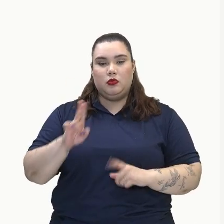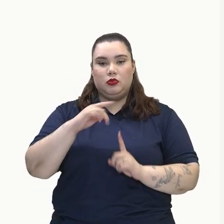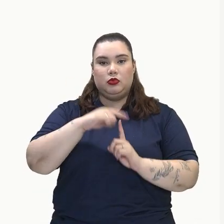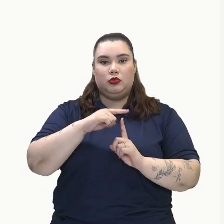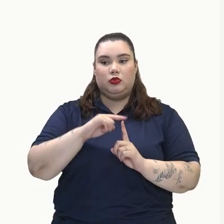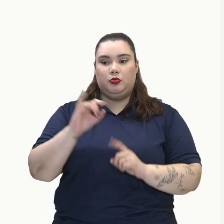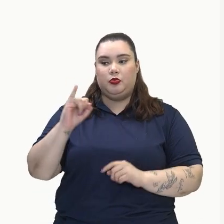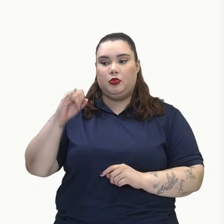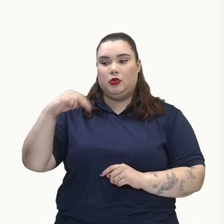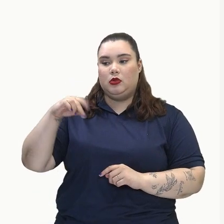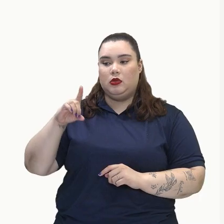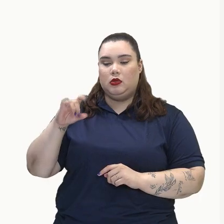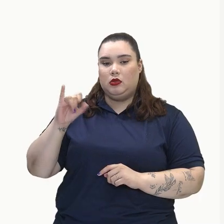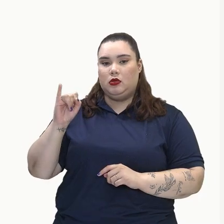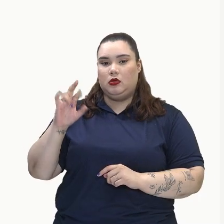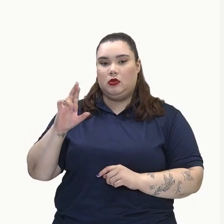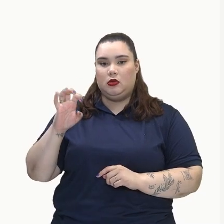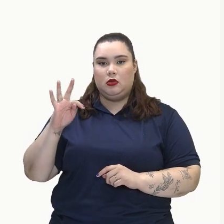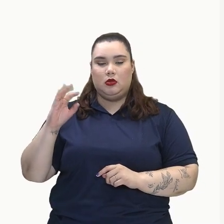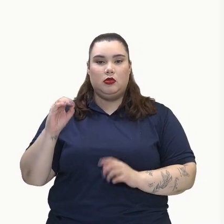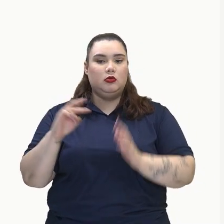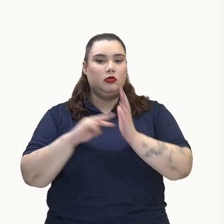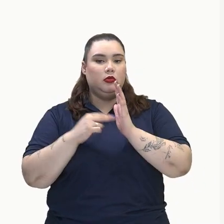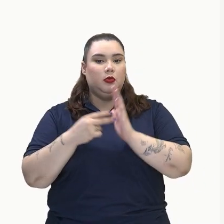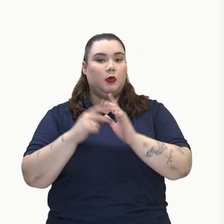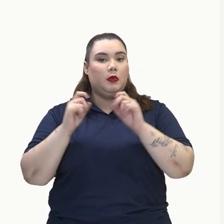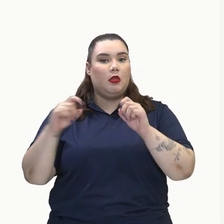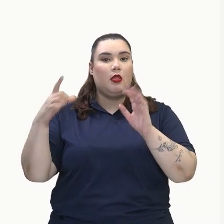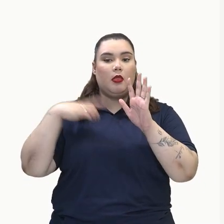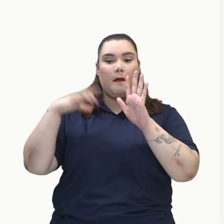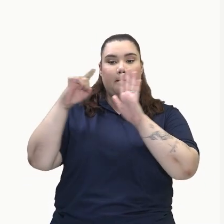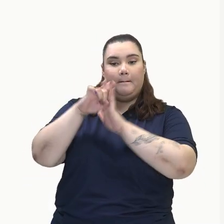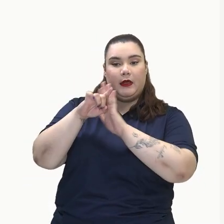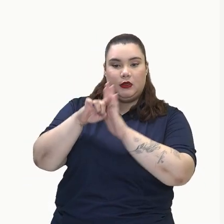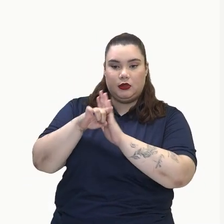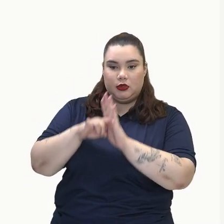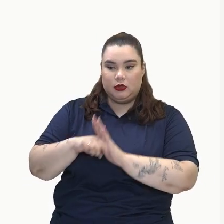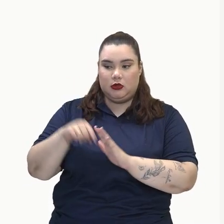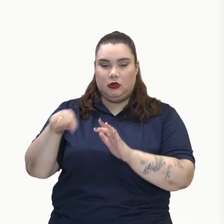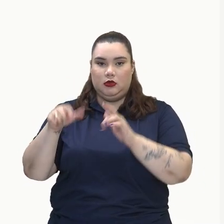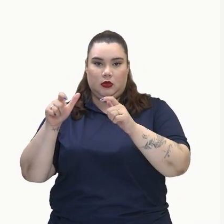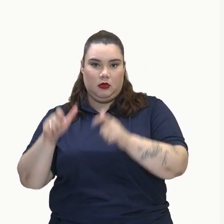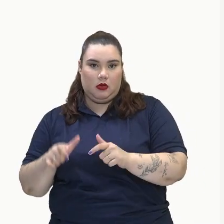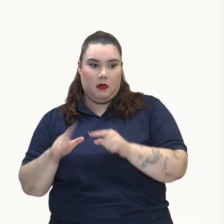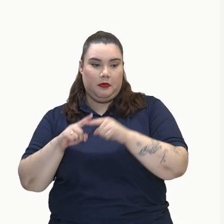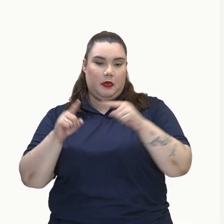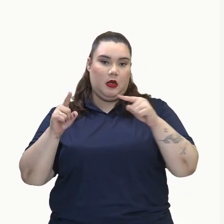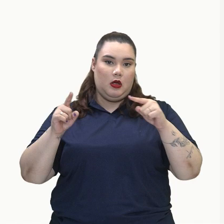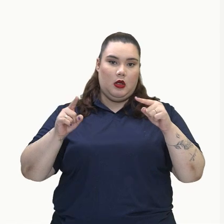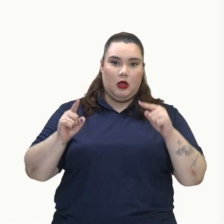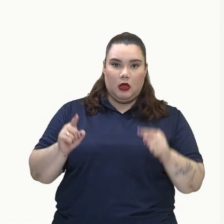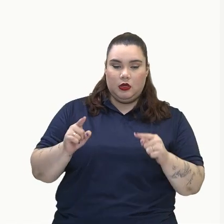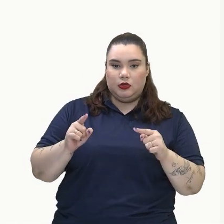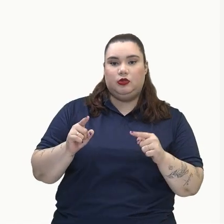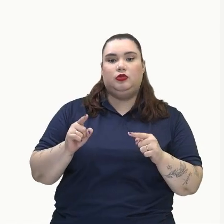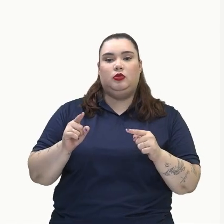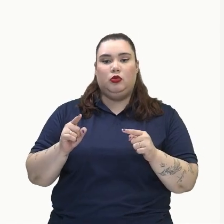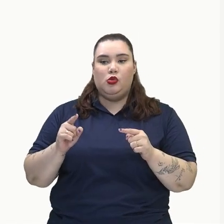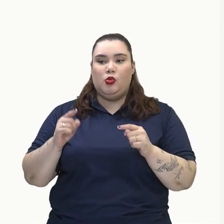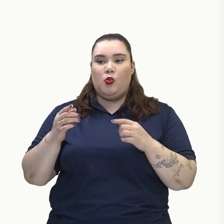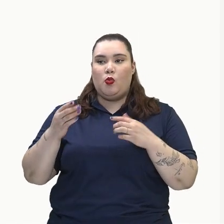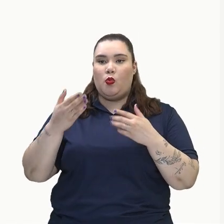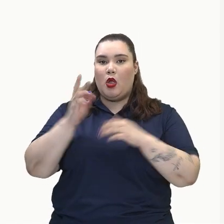indireto, isso quer dizer que há pesquisa naquele local, mas que nenhum